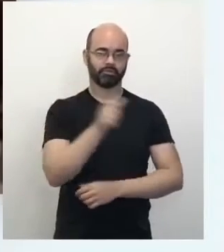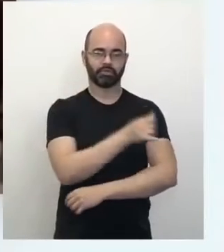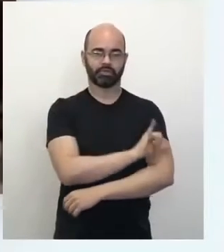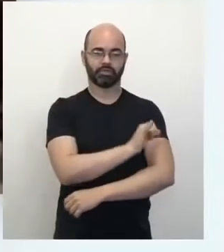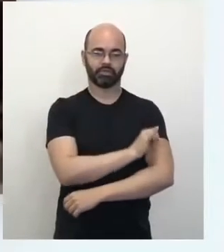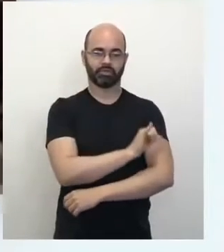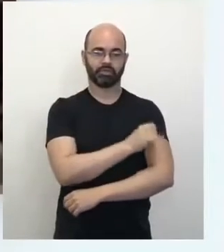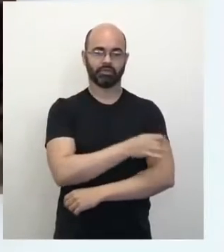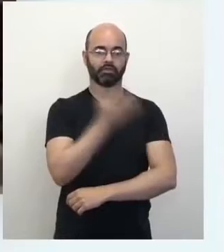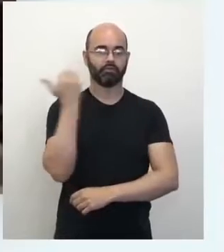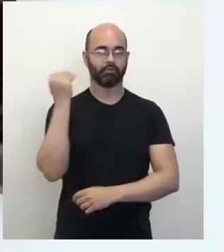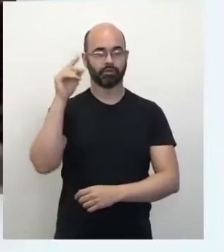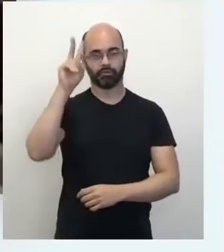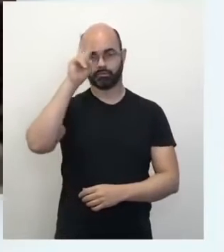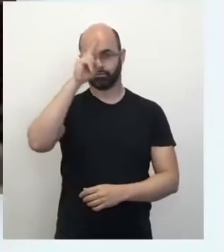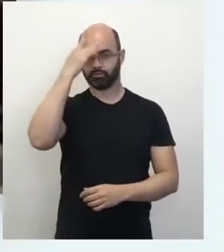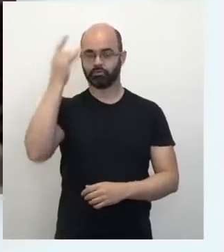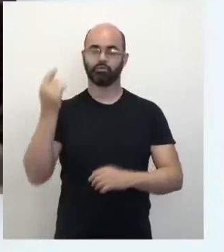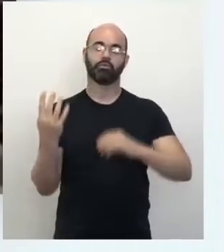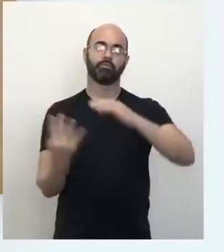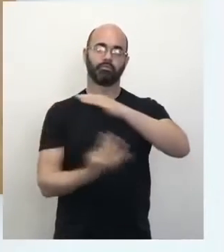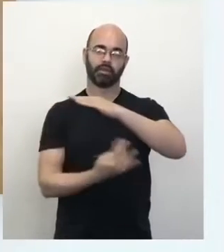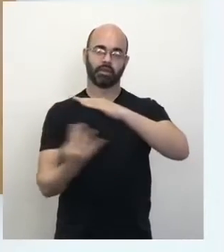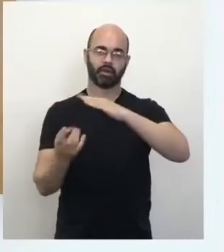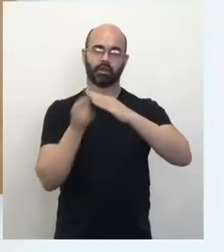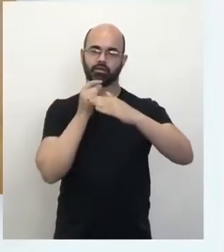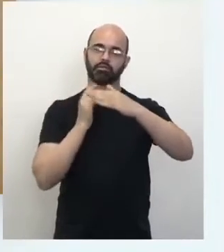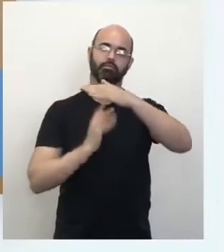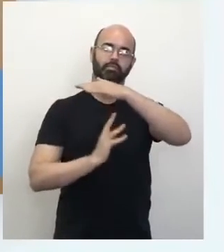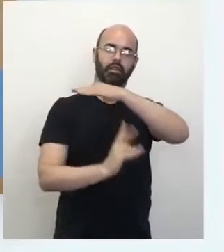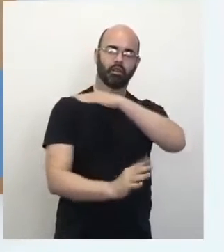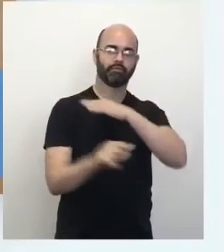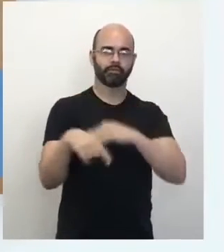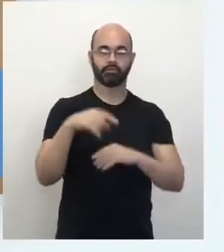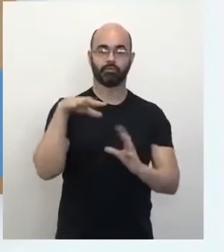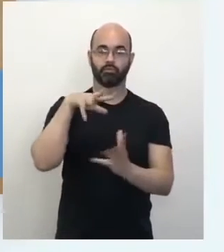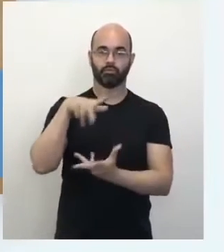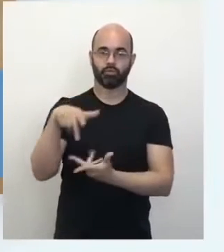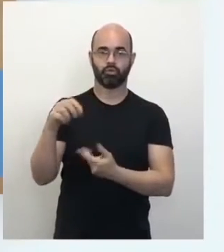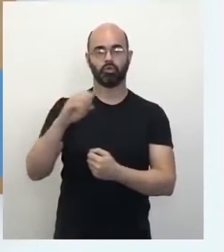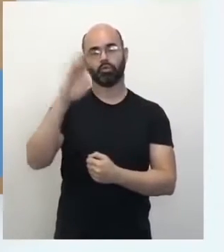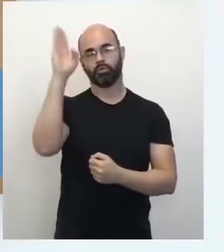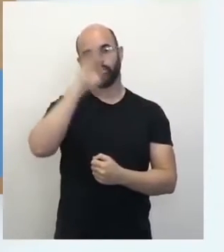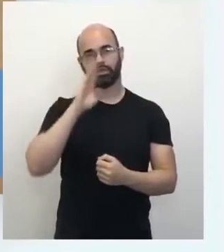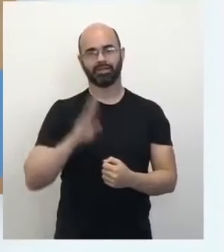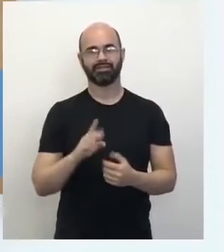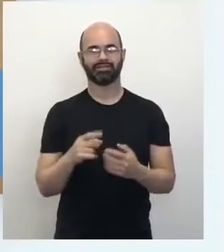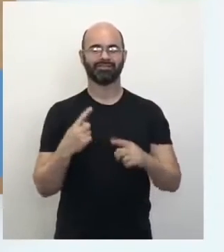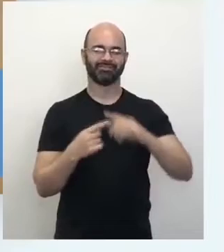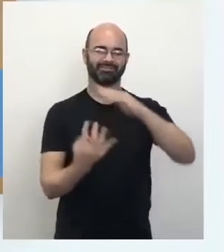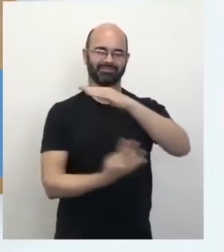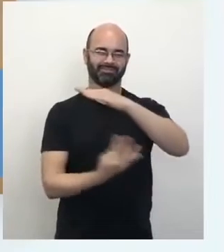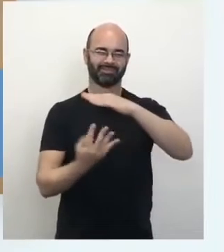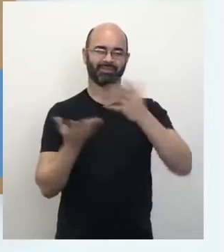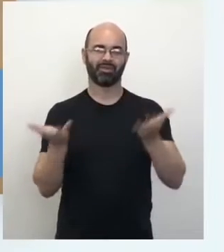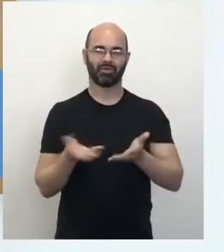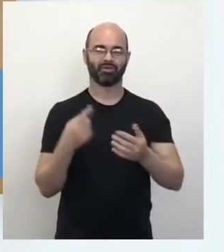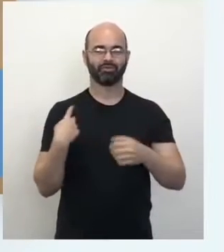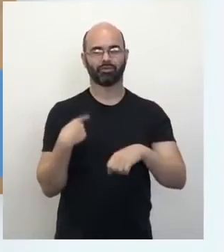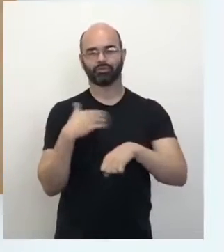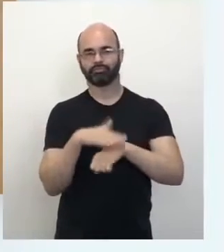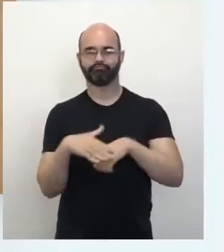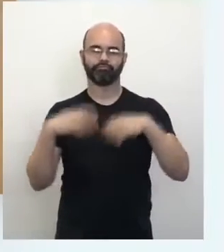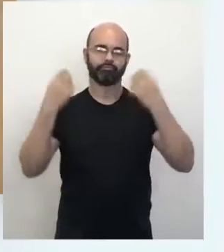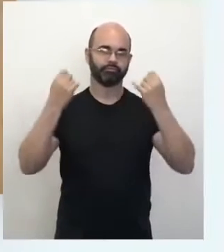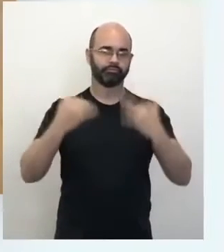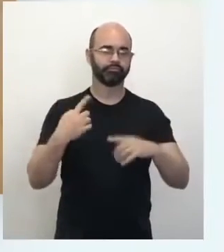desafios para os migrantes no mundo e no Brasil. A preocupação com a questão migratória, da forma como nós estamos vendo hoje, ela começa a